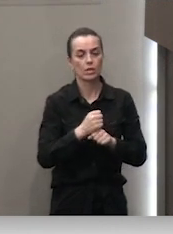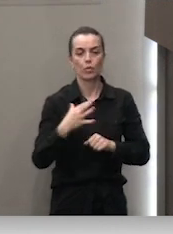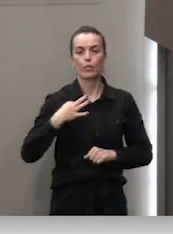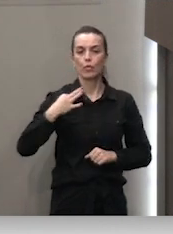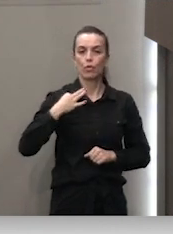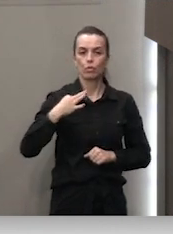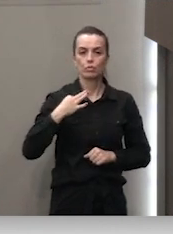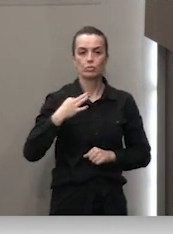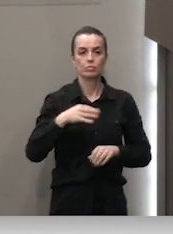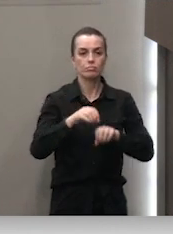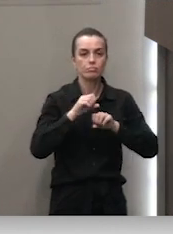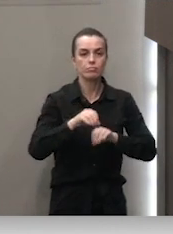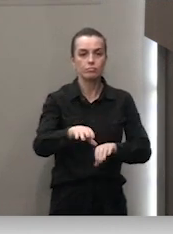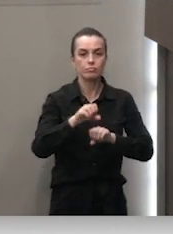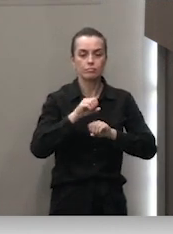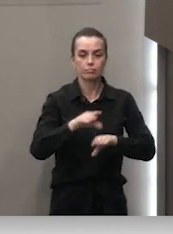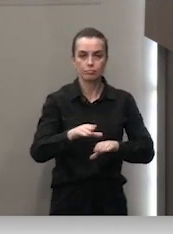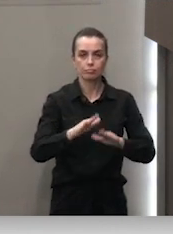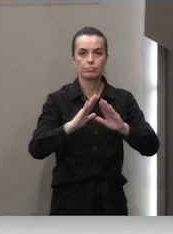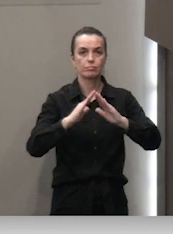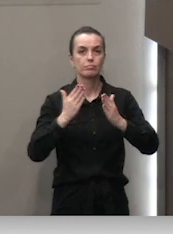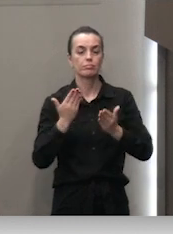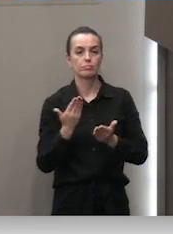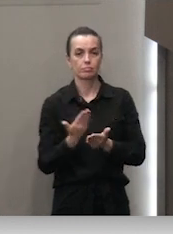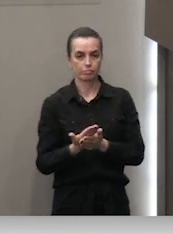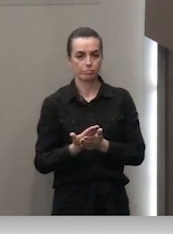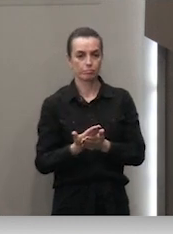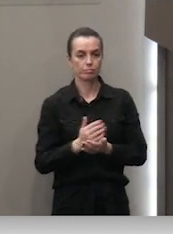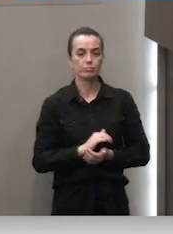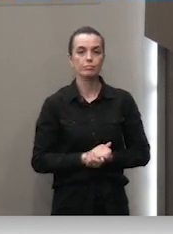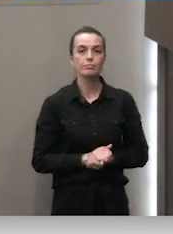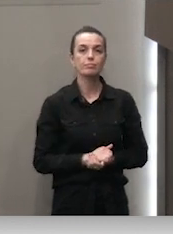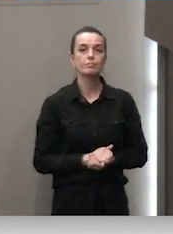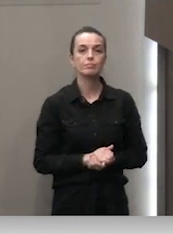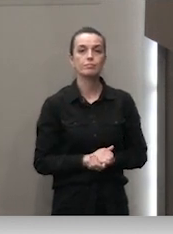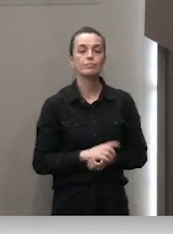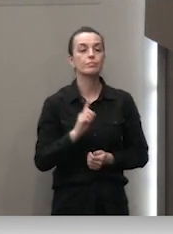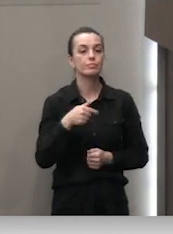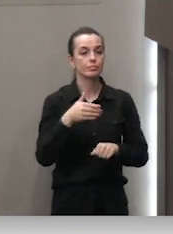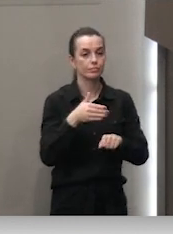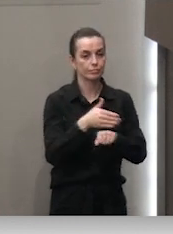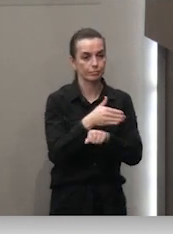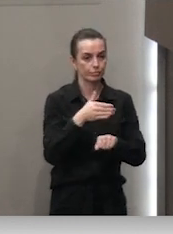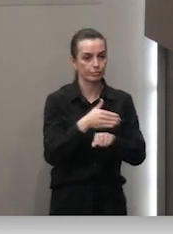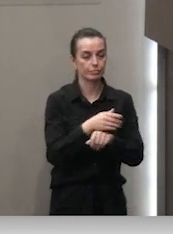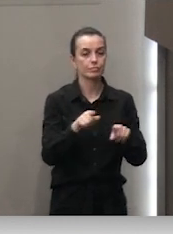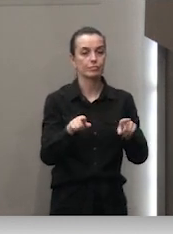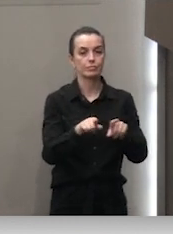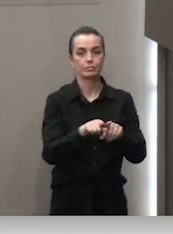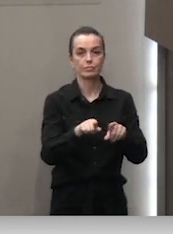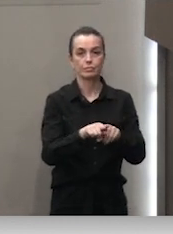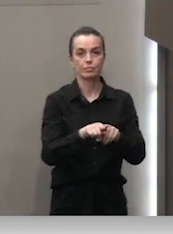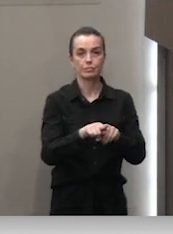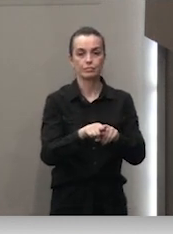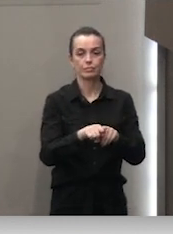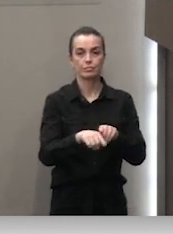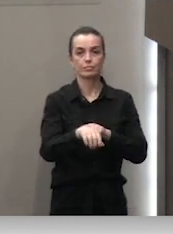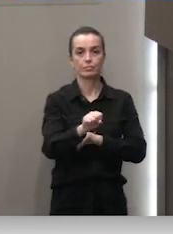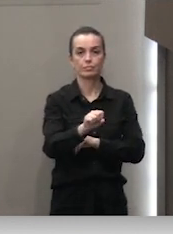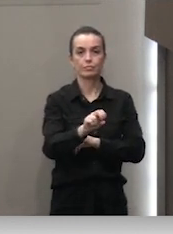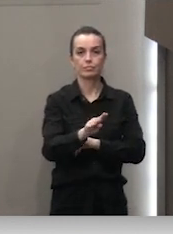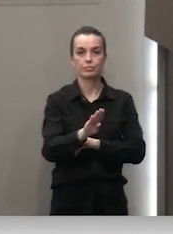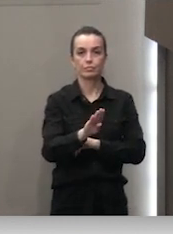De forma voluntária. Né? Nós temos, já fiz parte da Associação de Subtenentes Sargentos, Cabos e Soldados, de